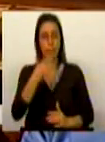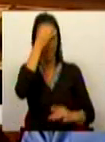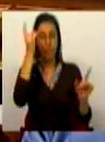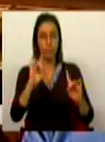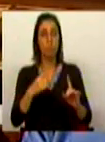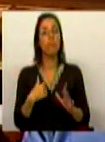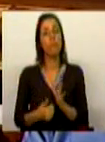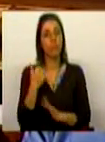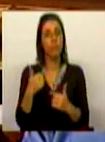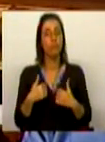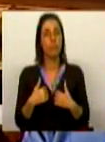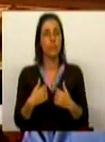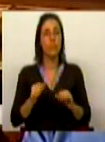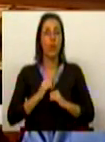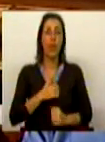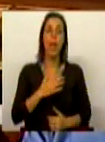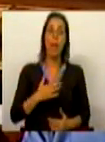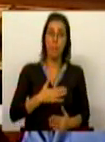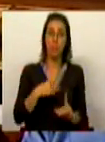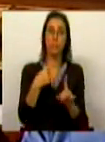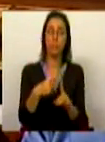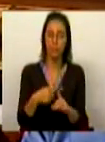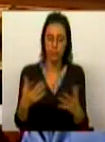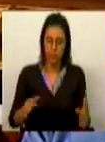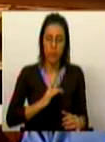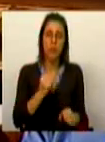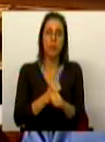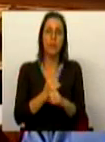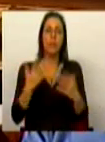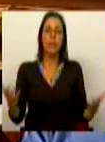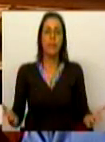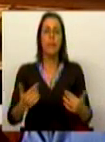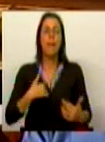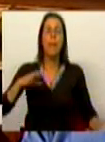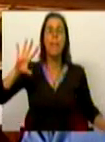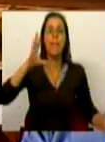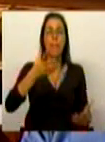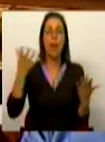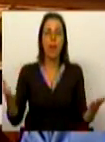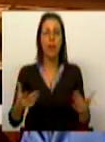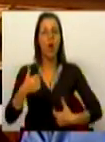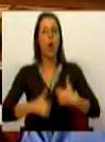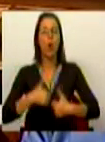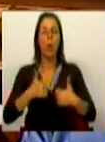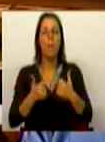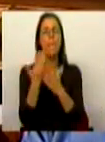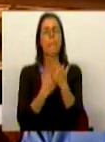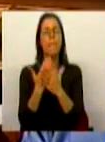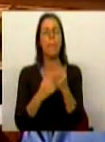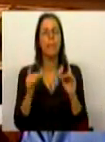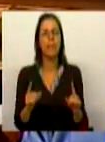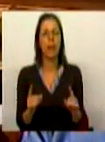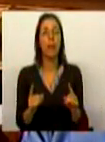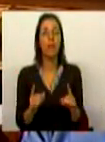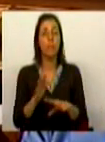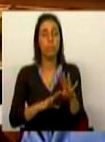que vencemos, venceram as nossas empresas, venceu o nosso trabalho, venceu o país, a competitividade em mercados